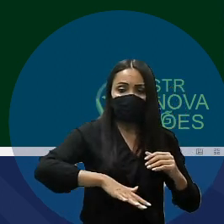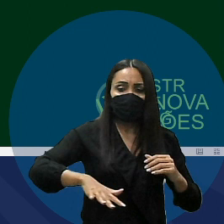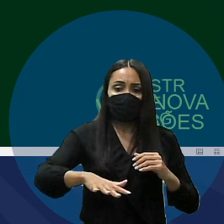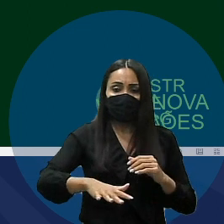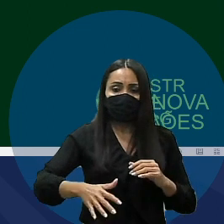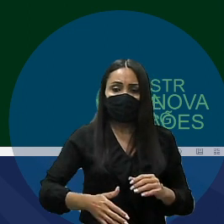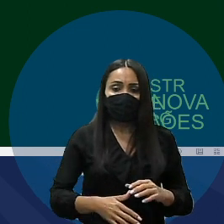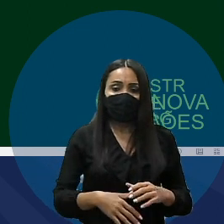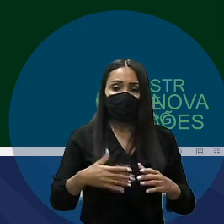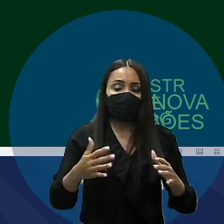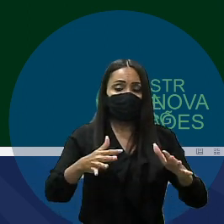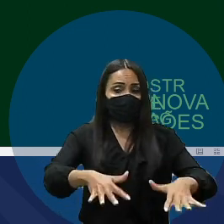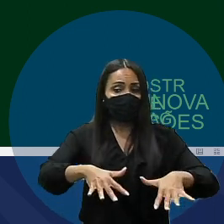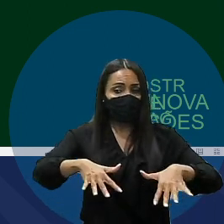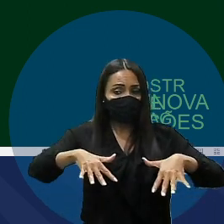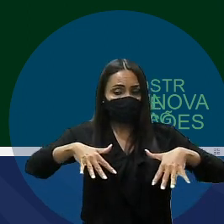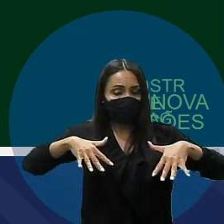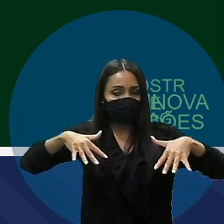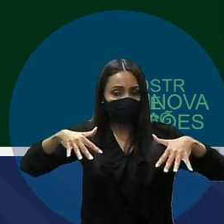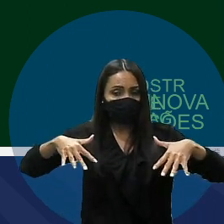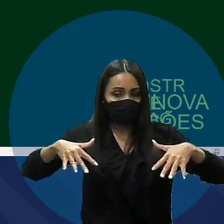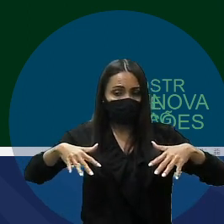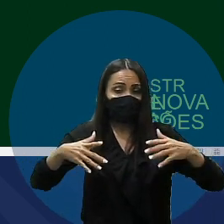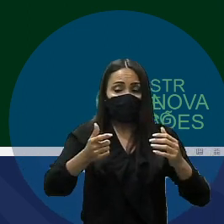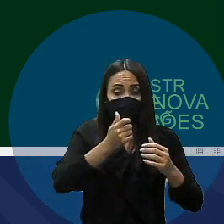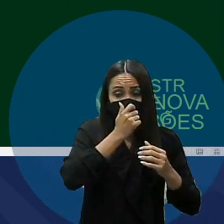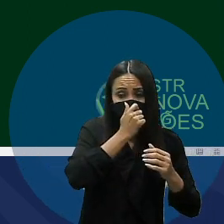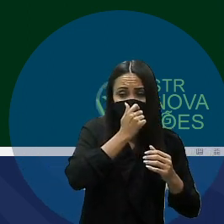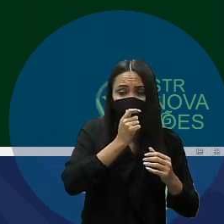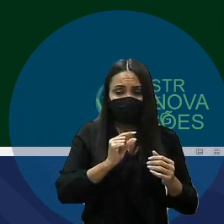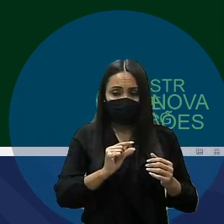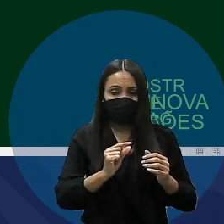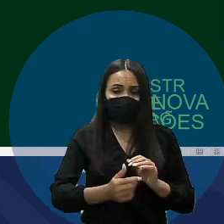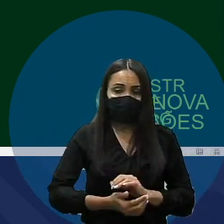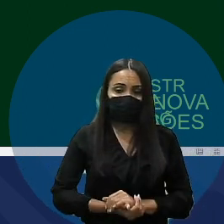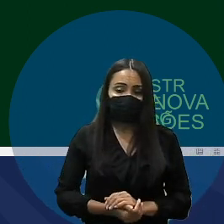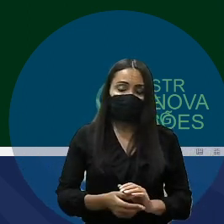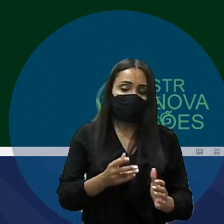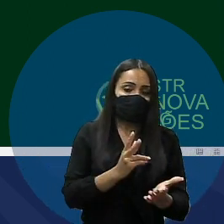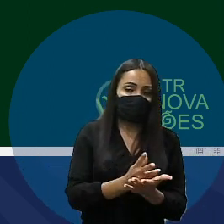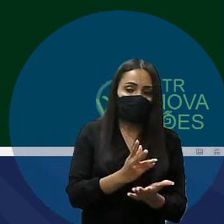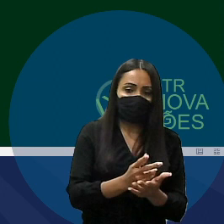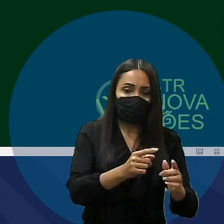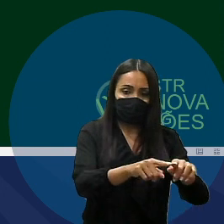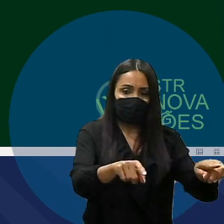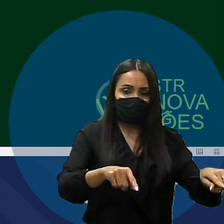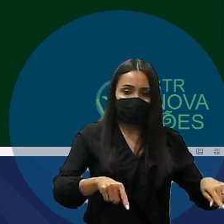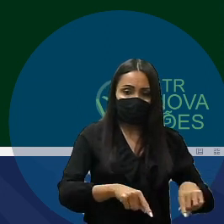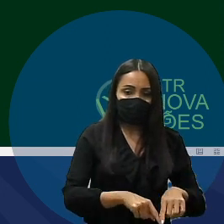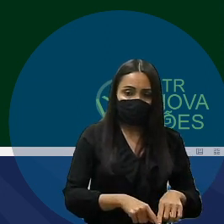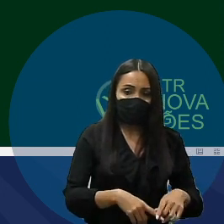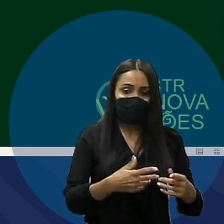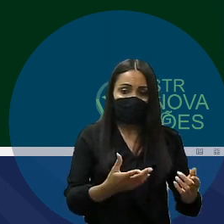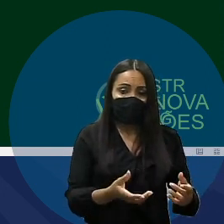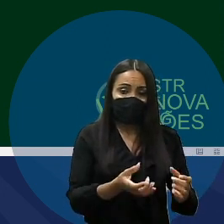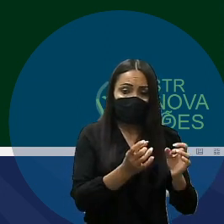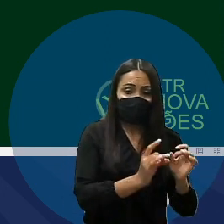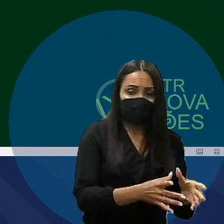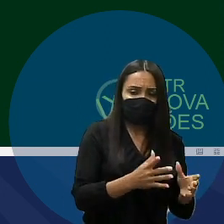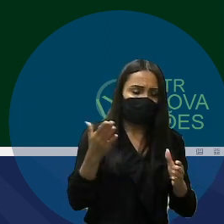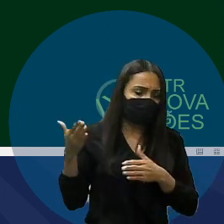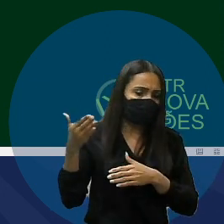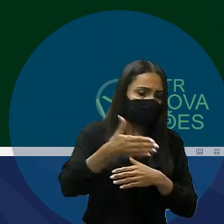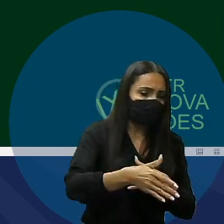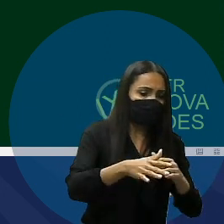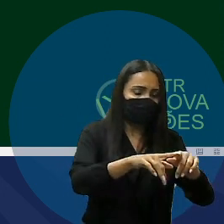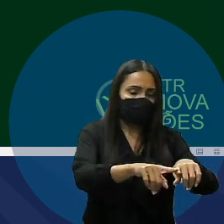auditório, ela foi para um lugar que era um pouco mais apertado. Então, como tínhamos uma sala sobrando, eu fiz a provocação de que dava para a gente fazer uma sala de leitura,